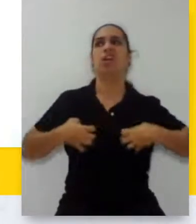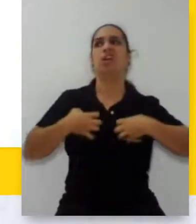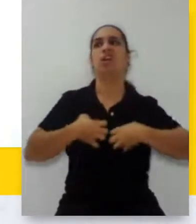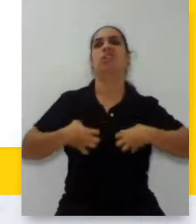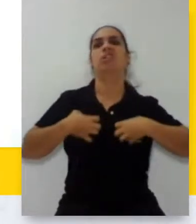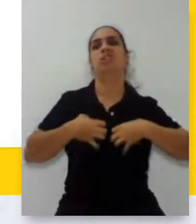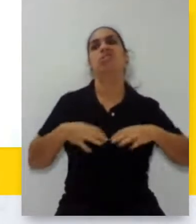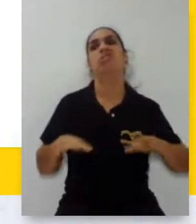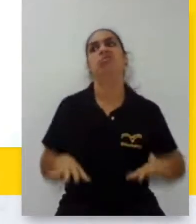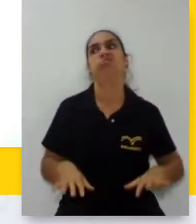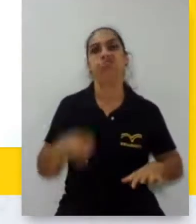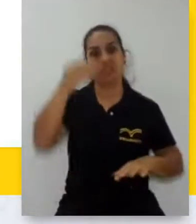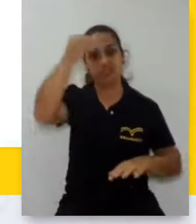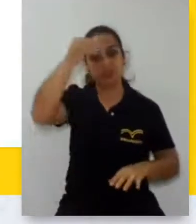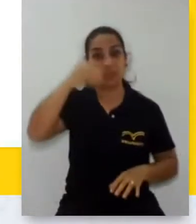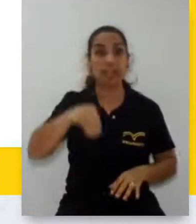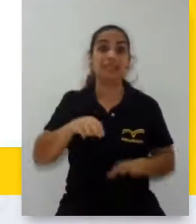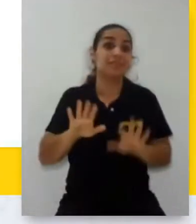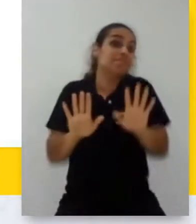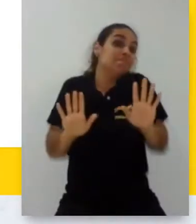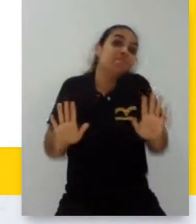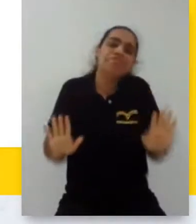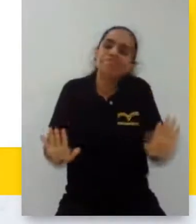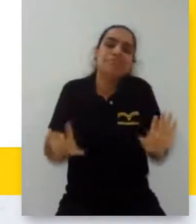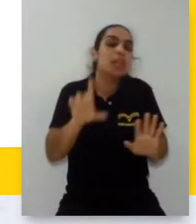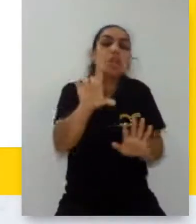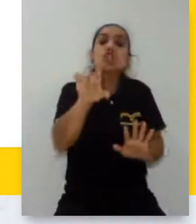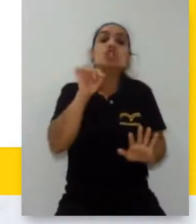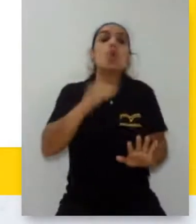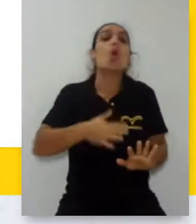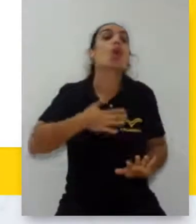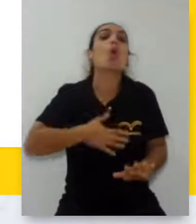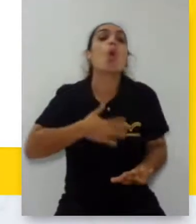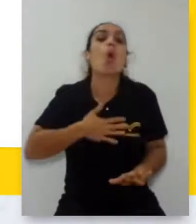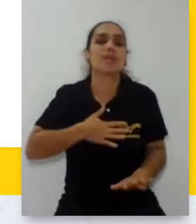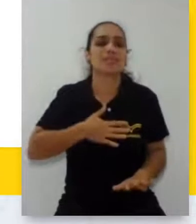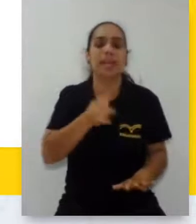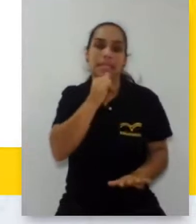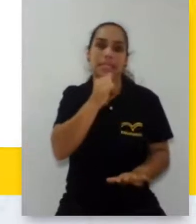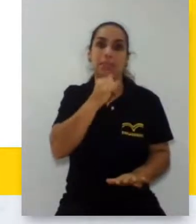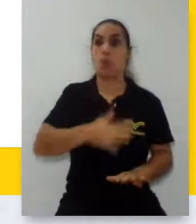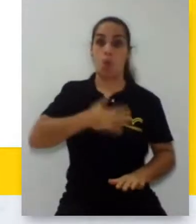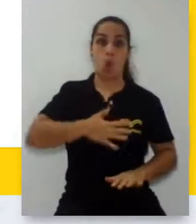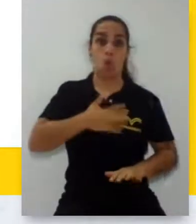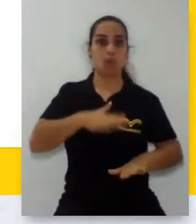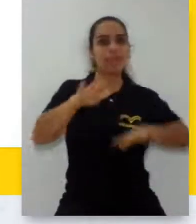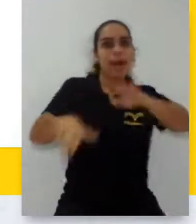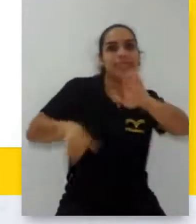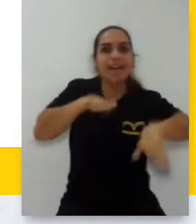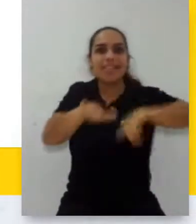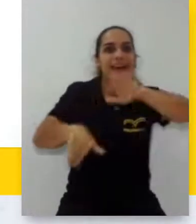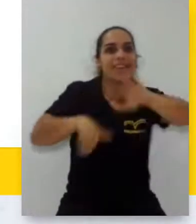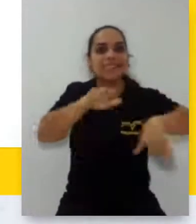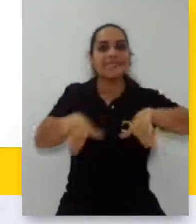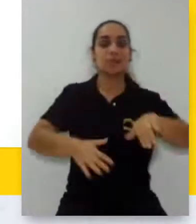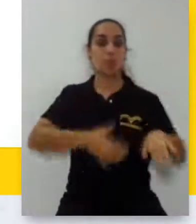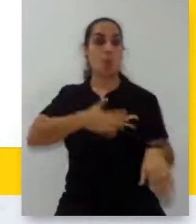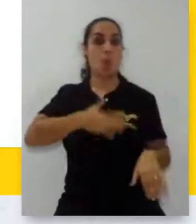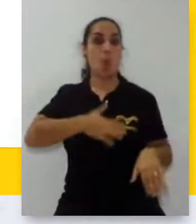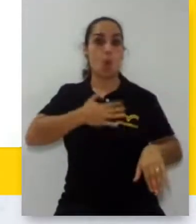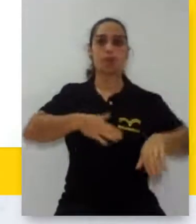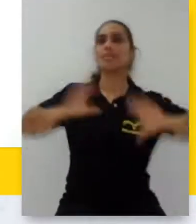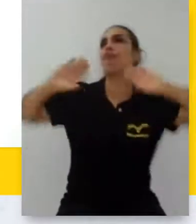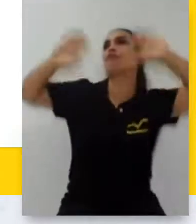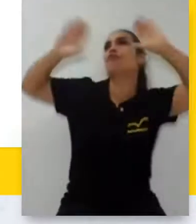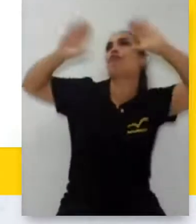Então, eu gosto de fazer natação, eu gosto de pedalar, eu gosto de jogar futebol, jogar vôlei com as amigas. Faça isso. Faça algo que você